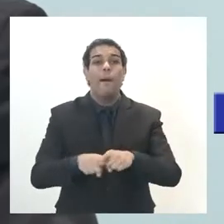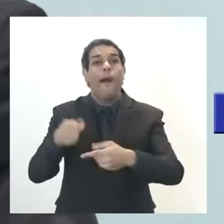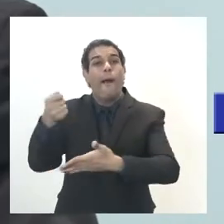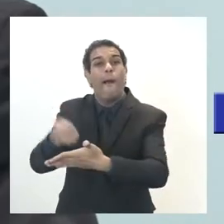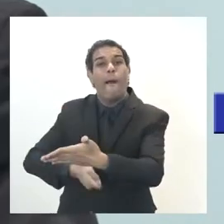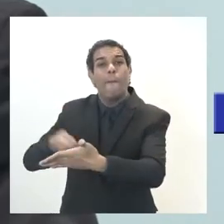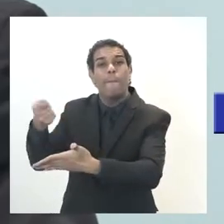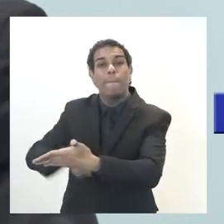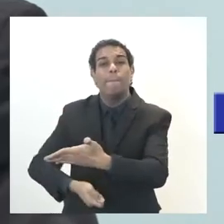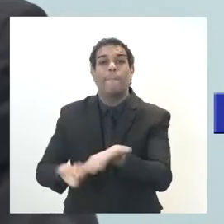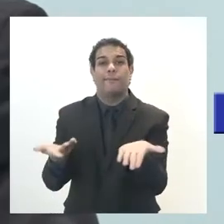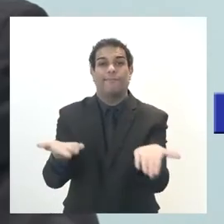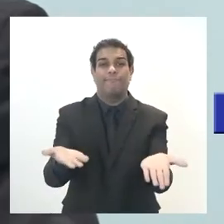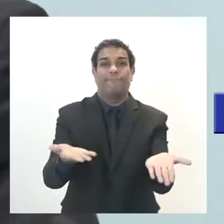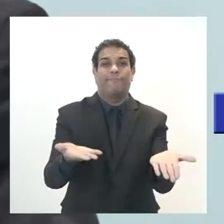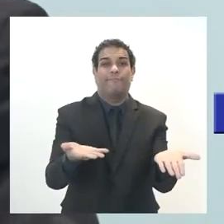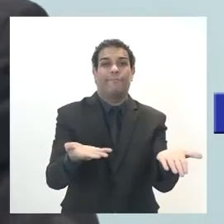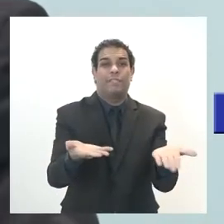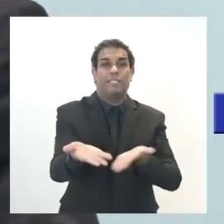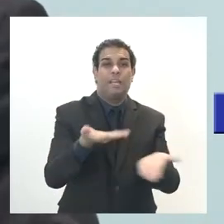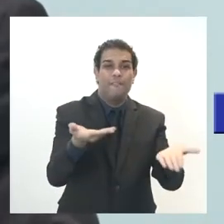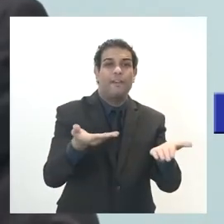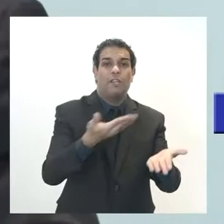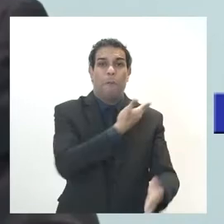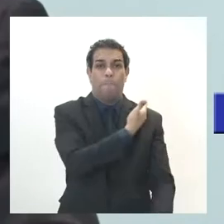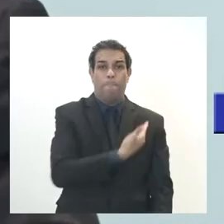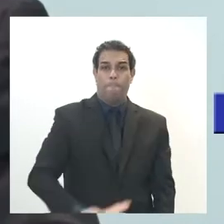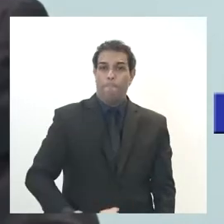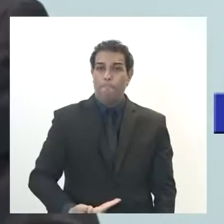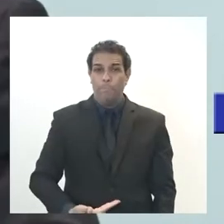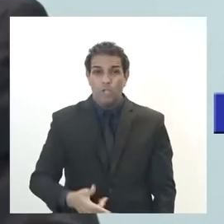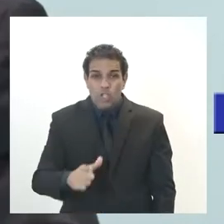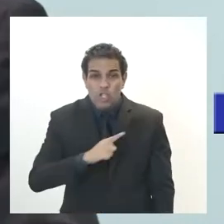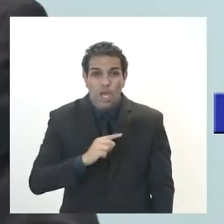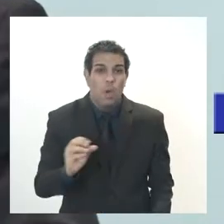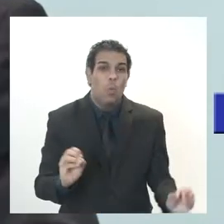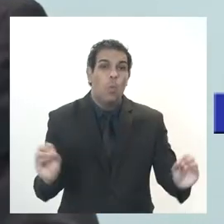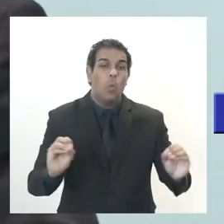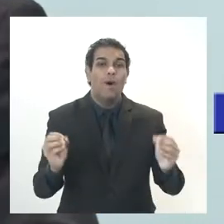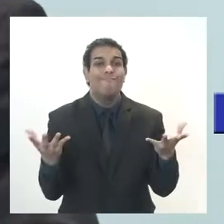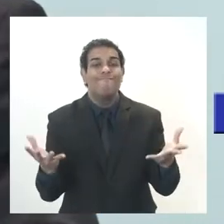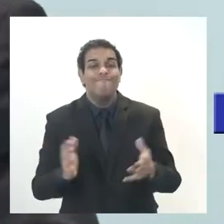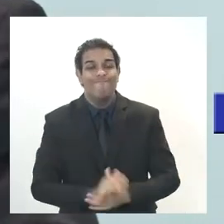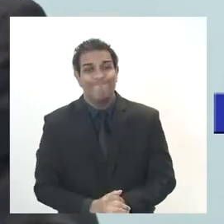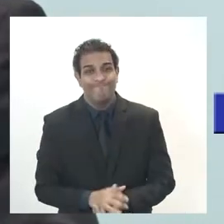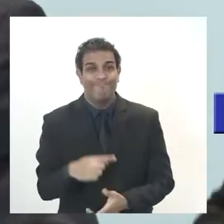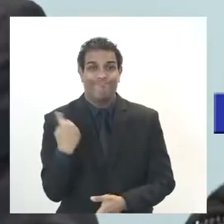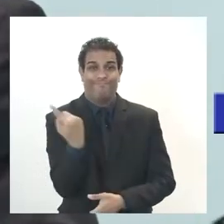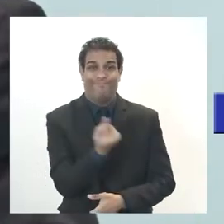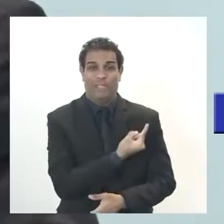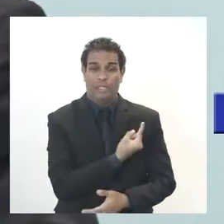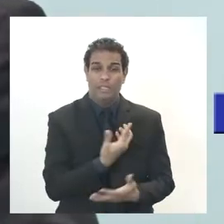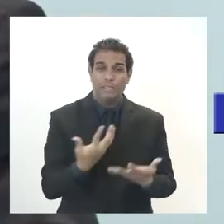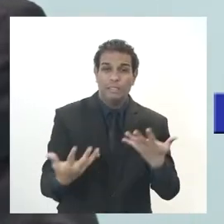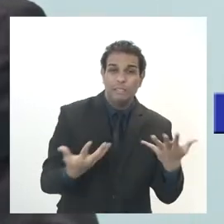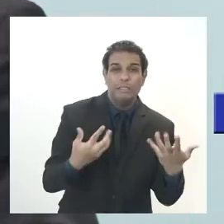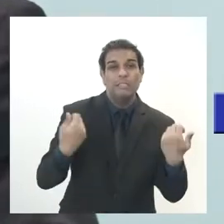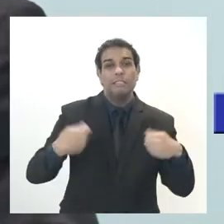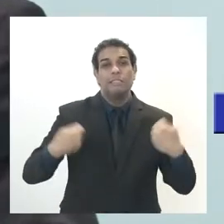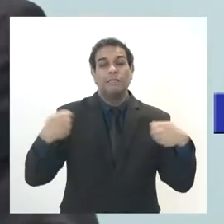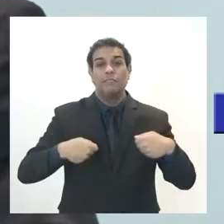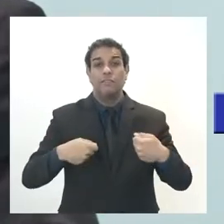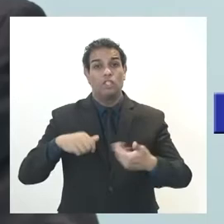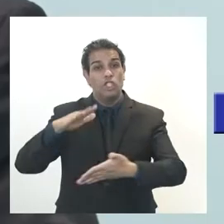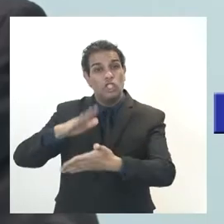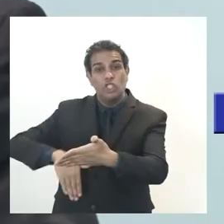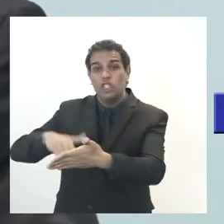um serviço público que era prestada à população então nós temos que entender que é a